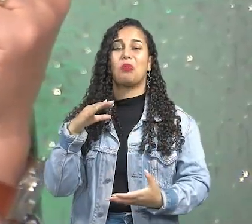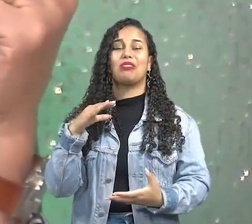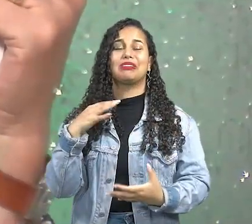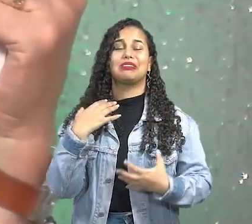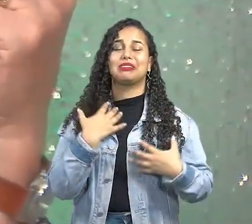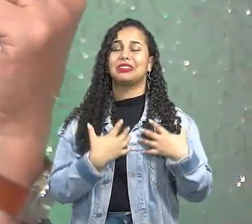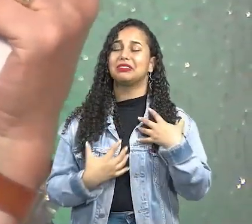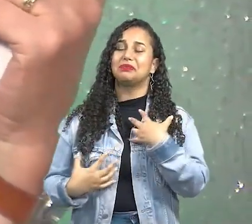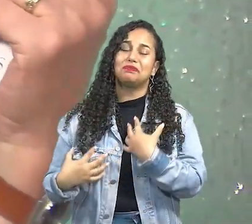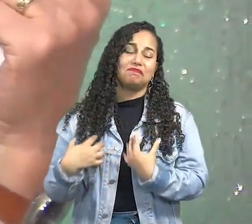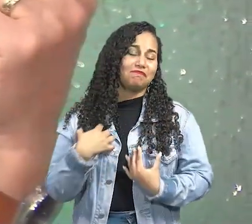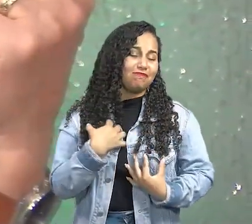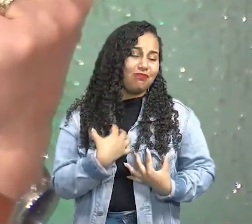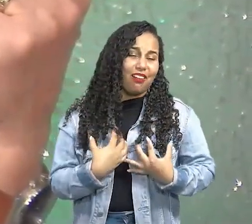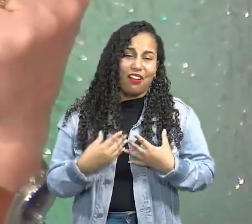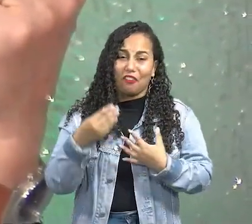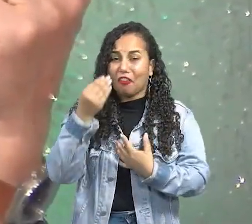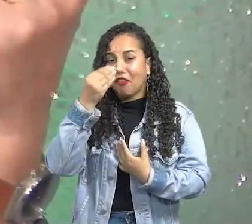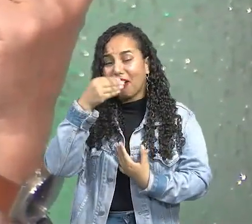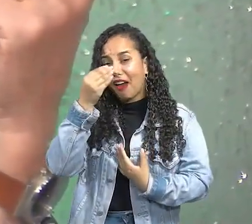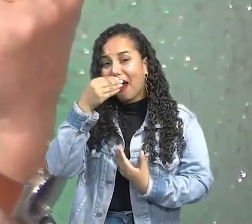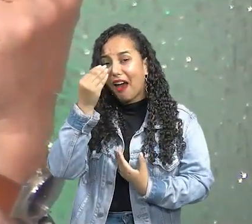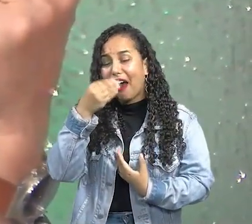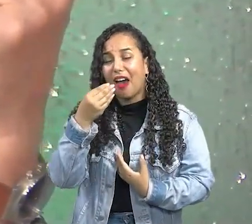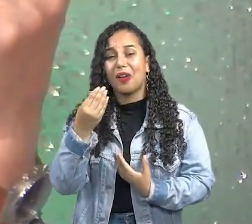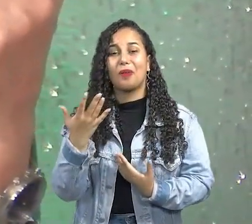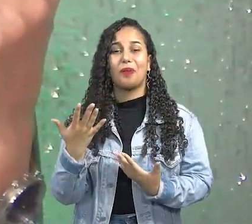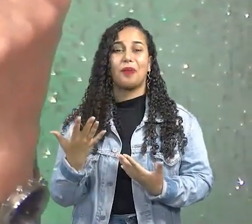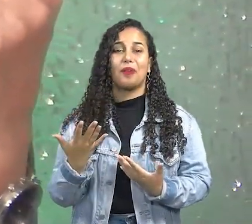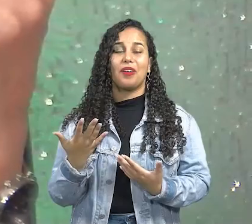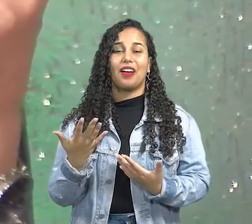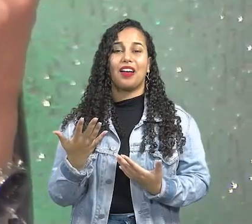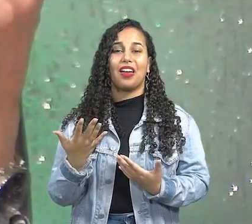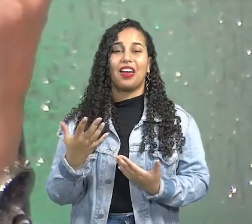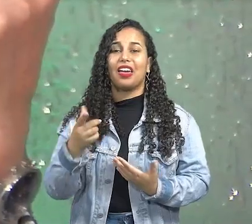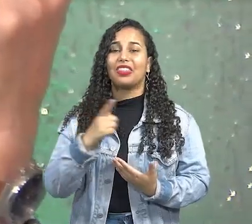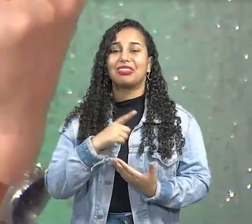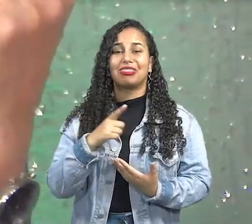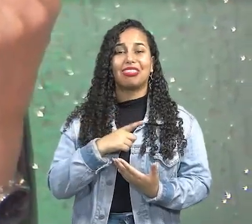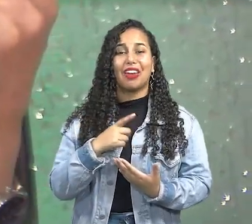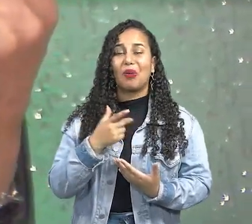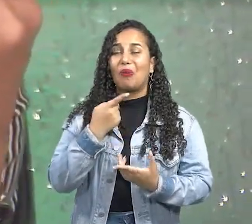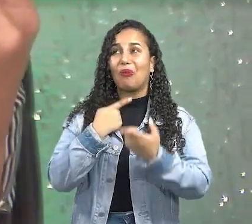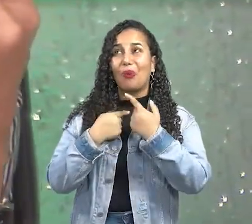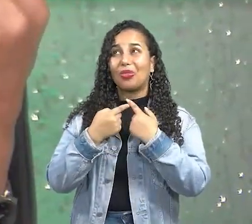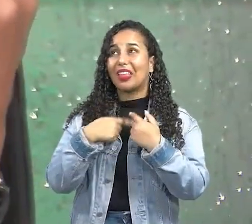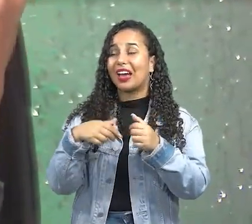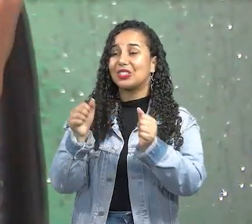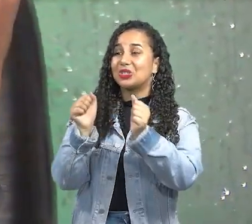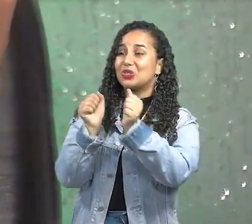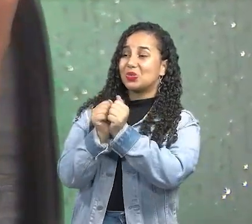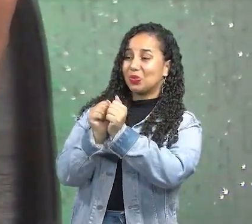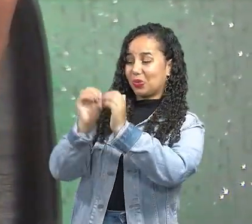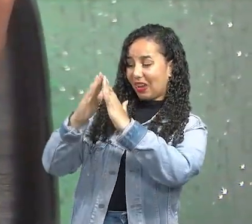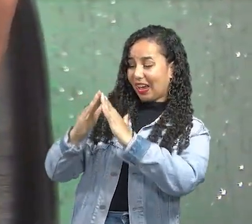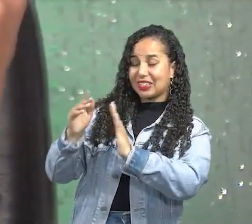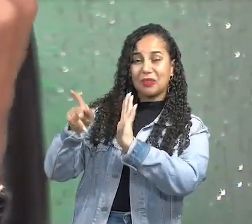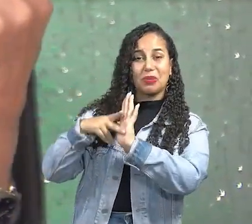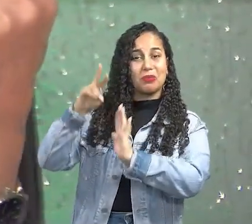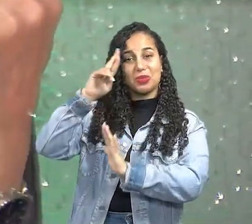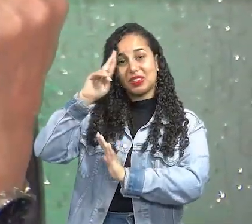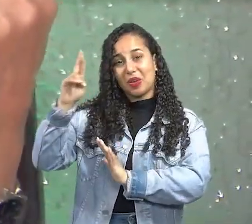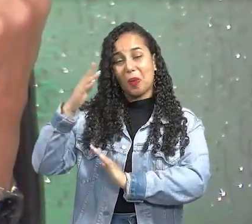alma está anelante e desfalece pelos atos do Senhor. Quer dizer, eu tenho vontade de estar na casa do